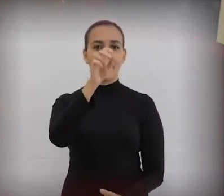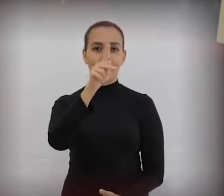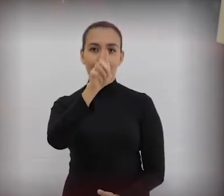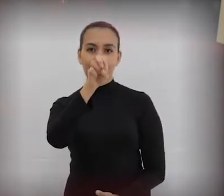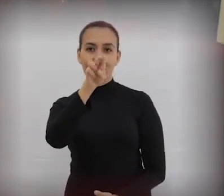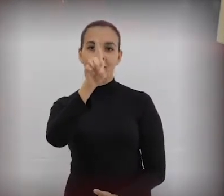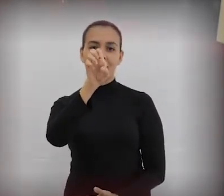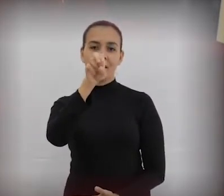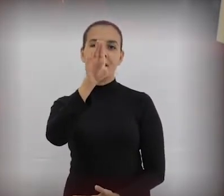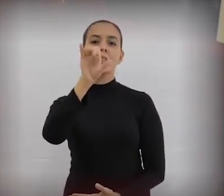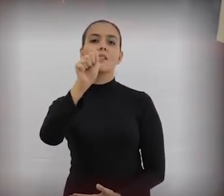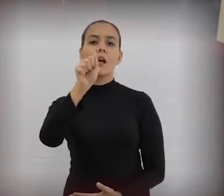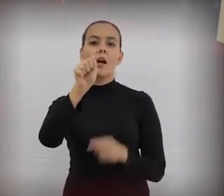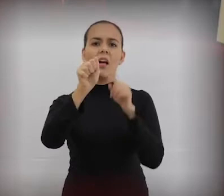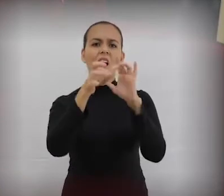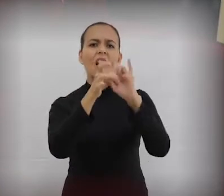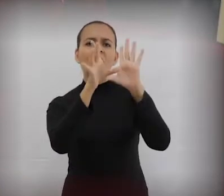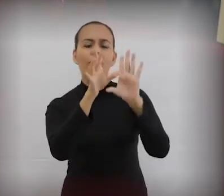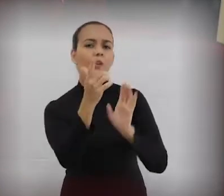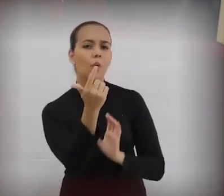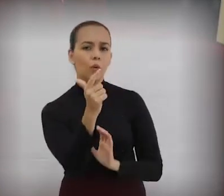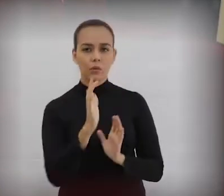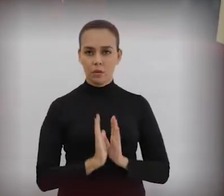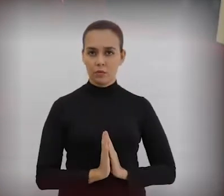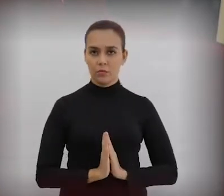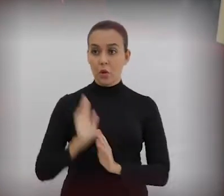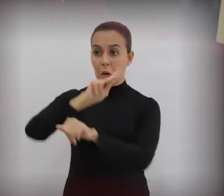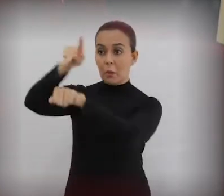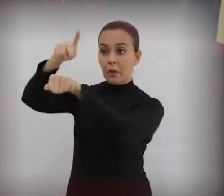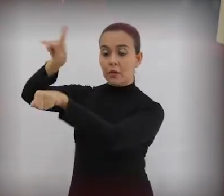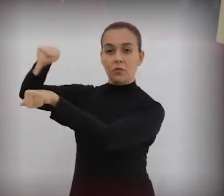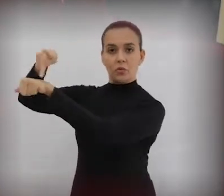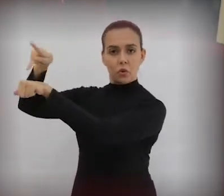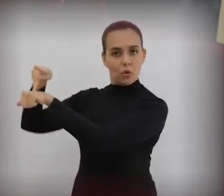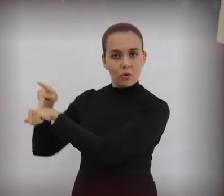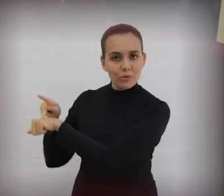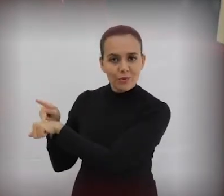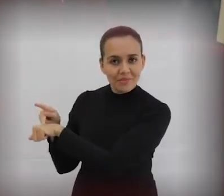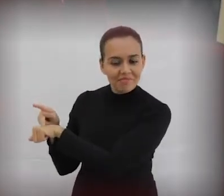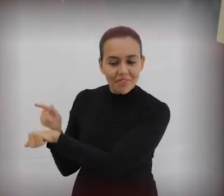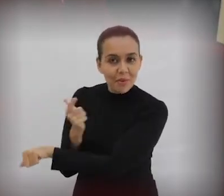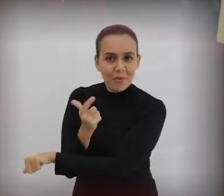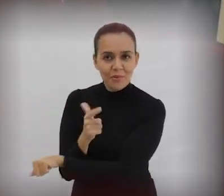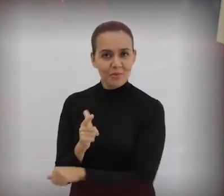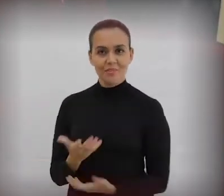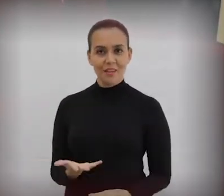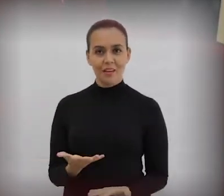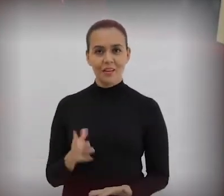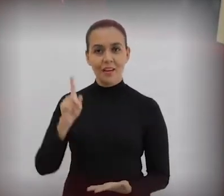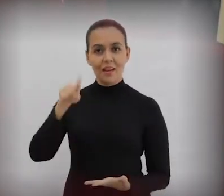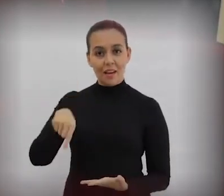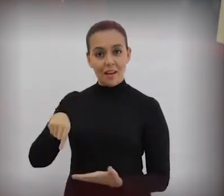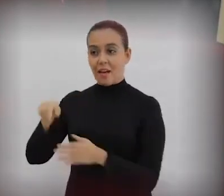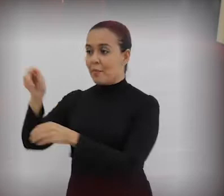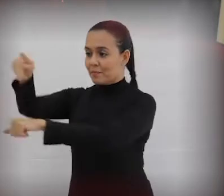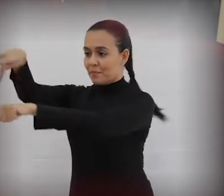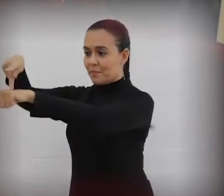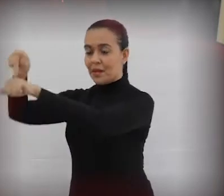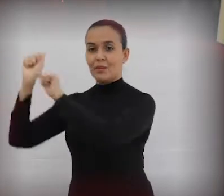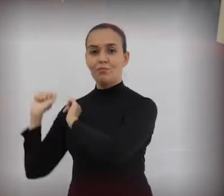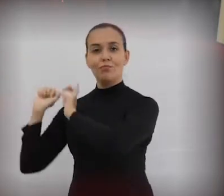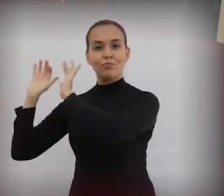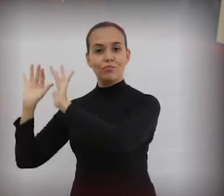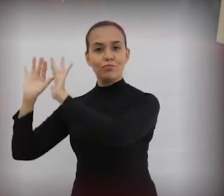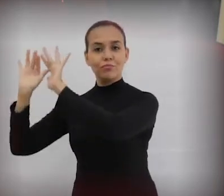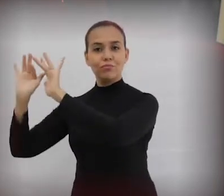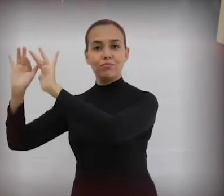colônia? Outras nações não têm isso. Qual é a data nacional da França? Uma revolução? Qual é a